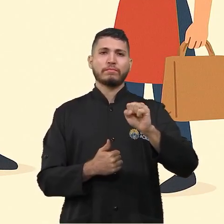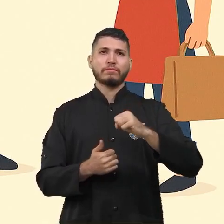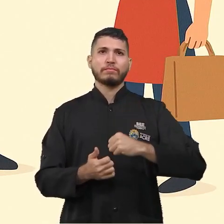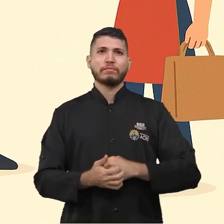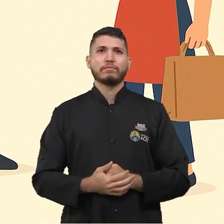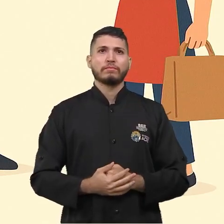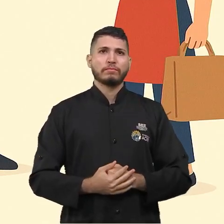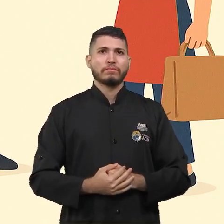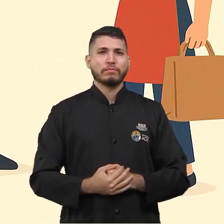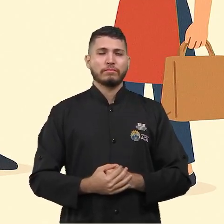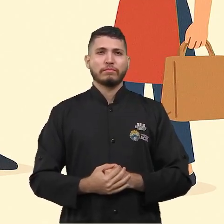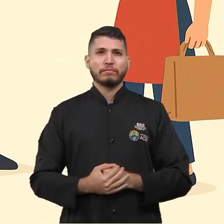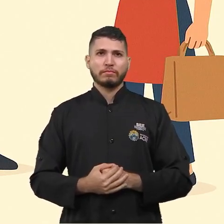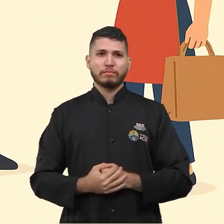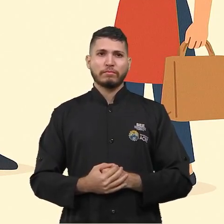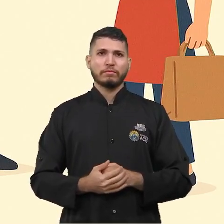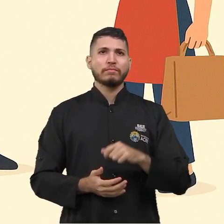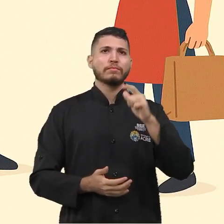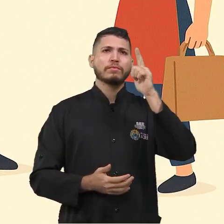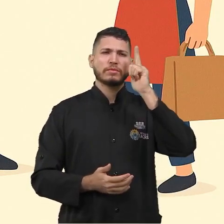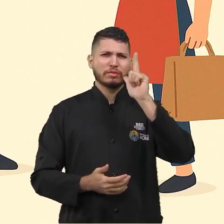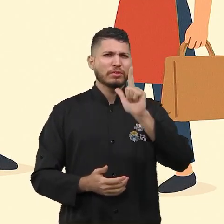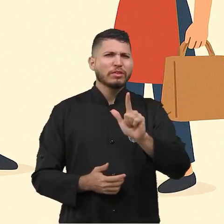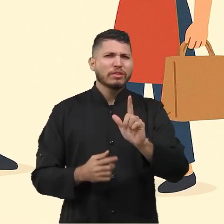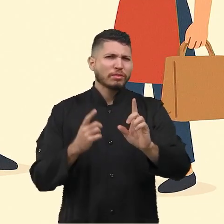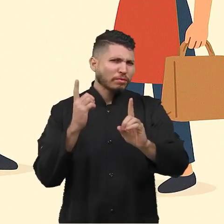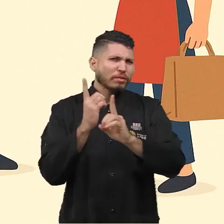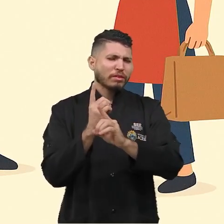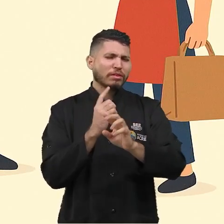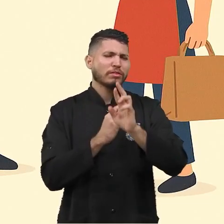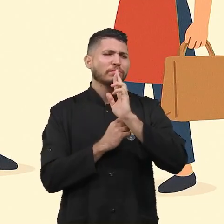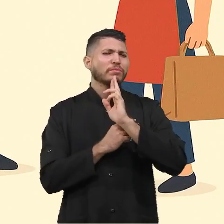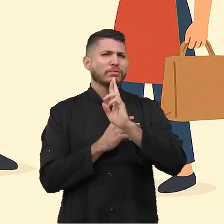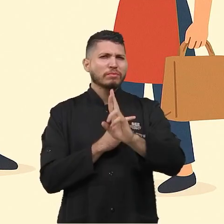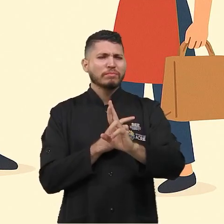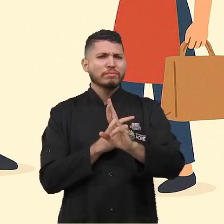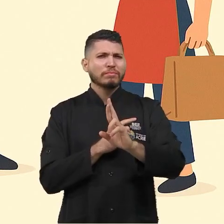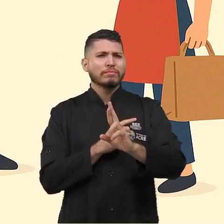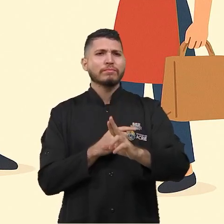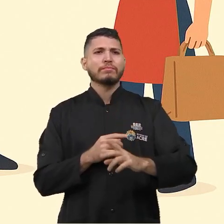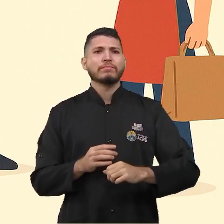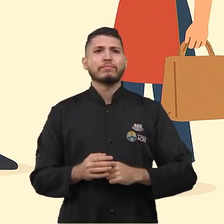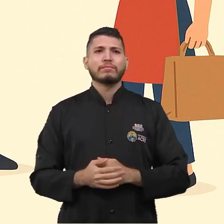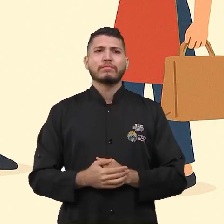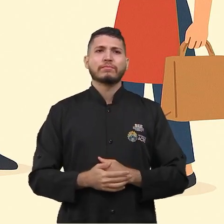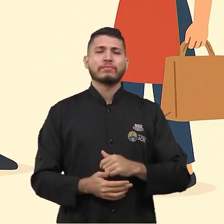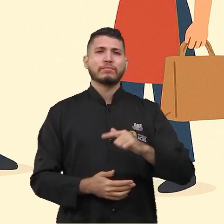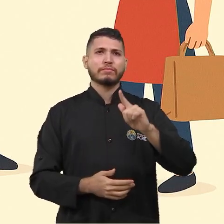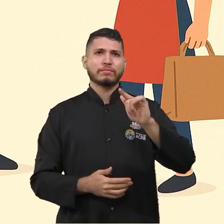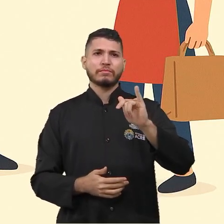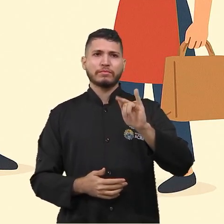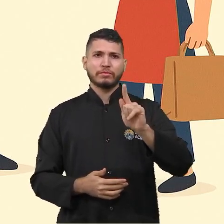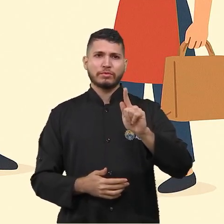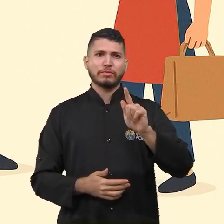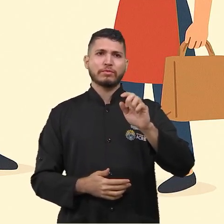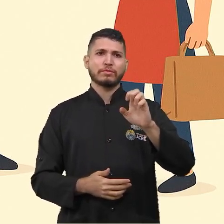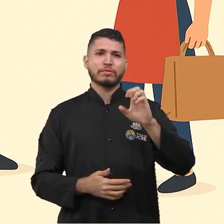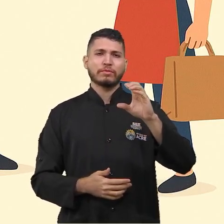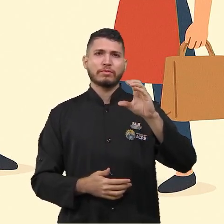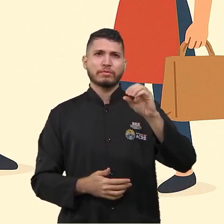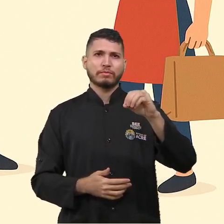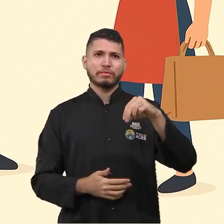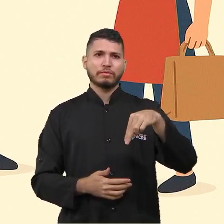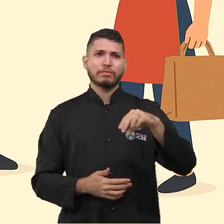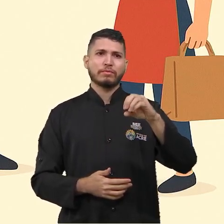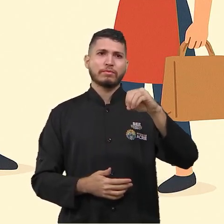aí, conseguiram achar a resposta correta? Pensaram bem? Quem falou gig economy acertou, tá? A